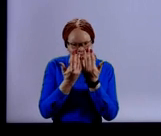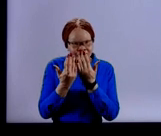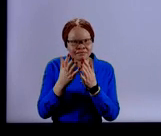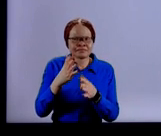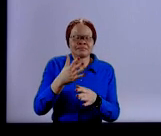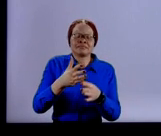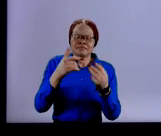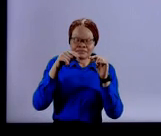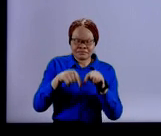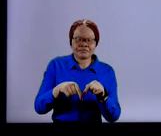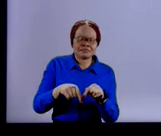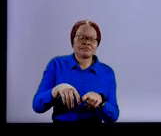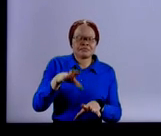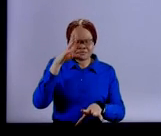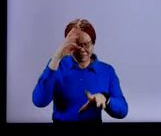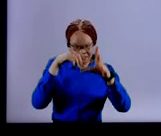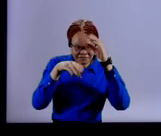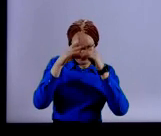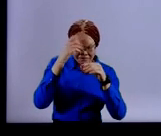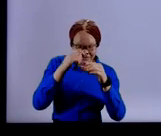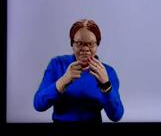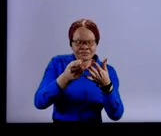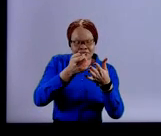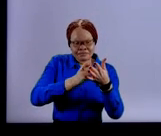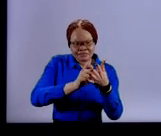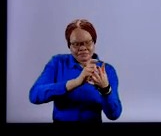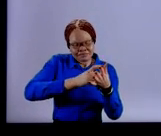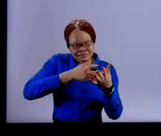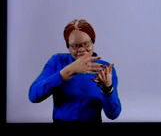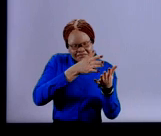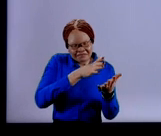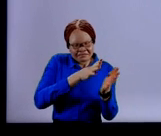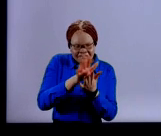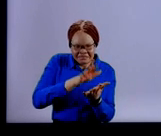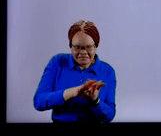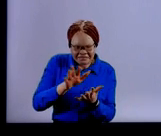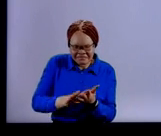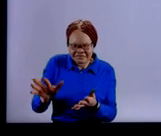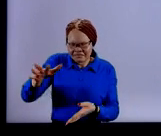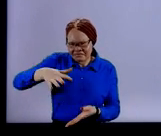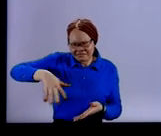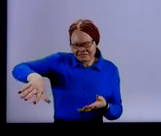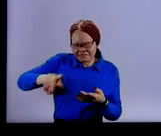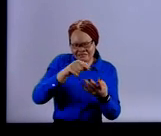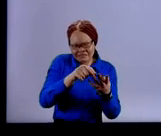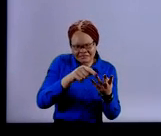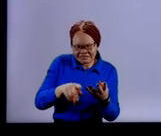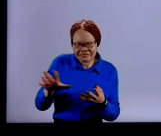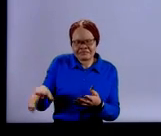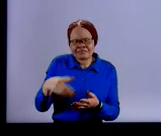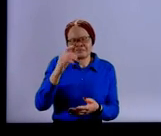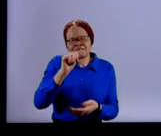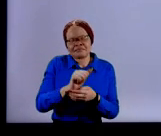na aula de Hoje iremos falar da descrição de ambientes iremos falar também dos